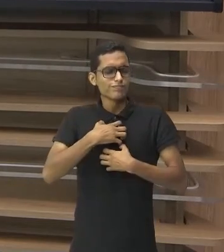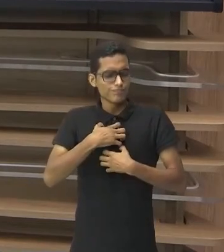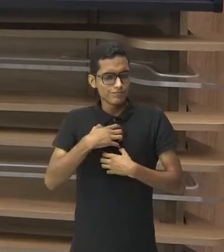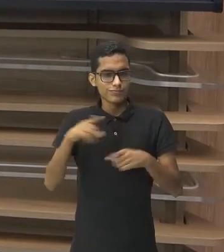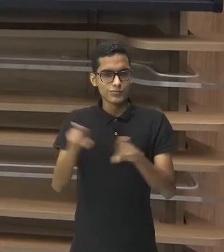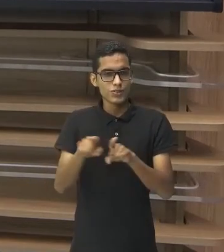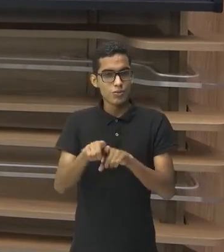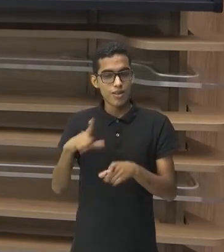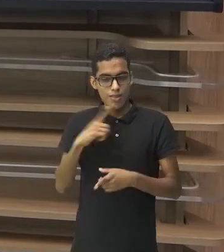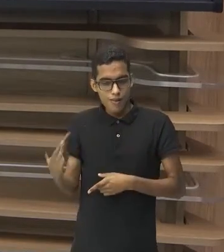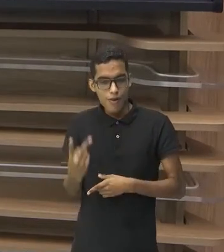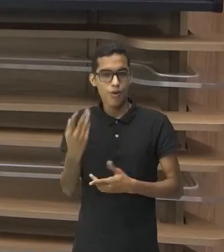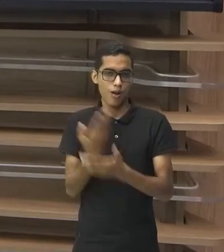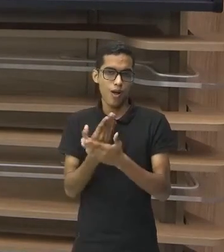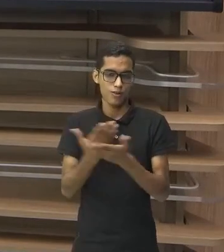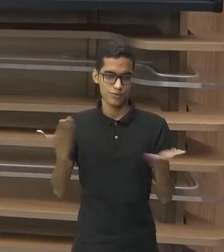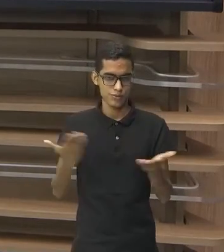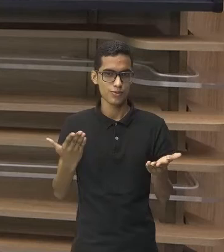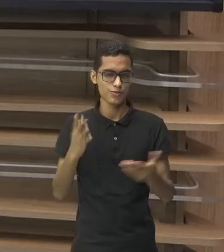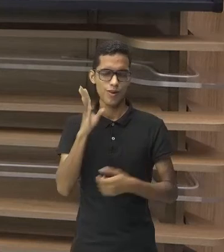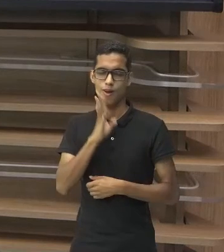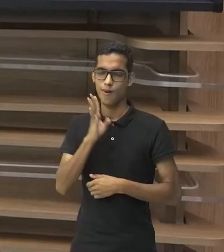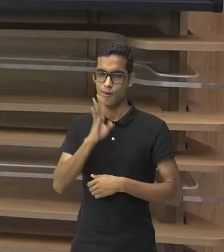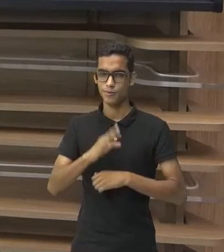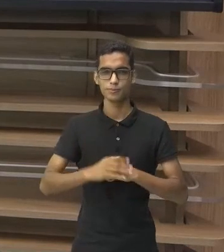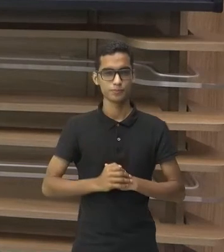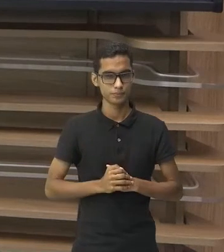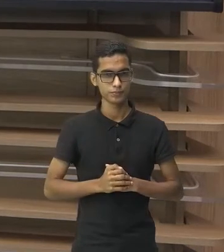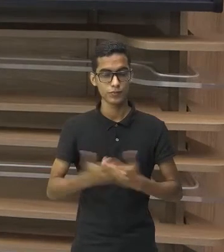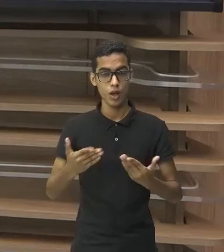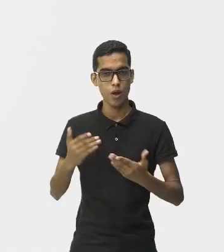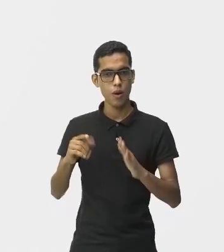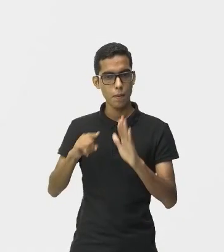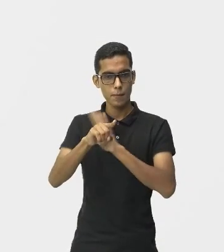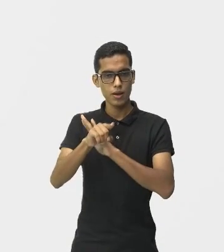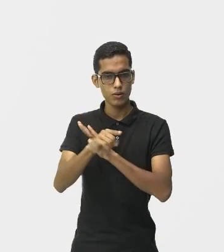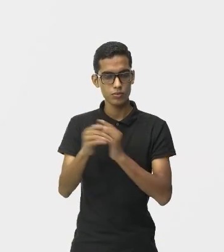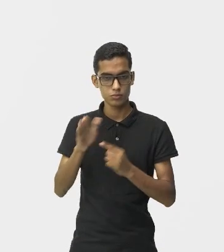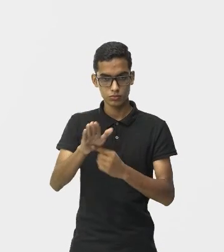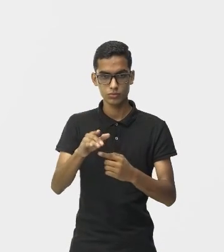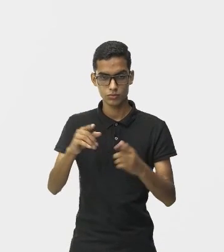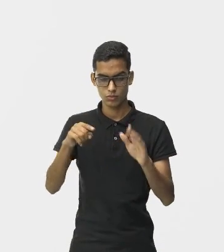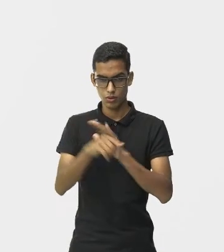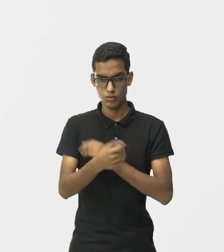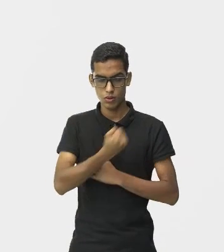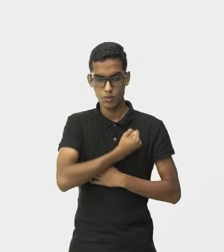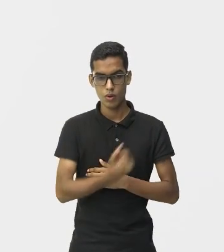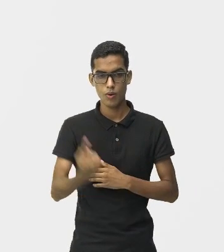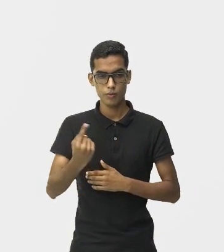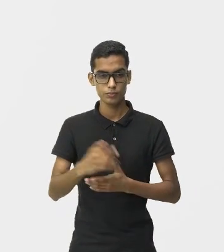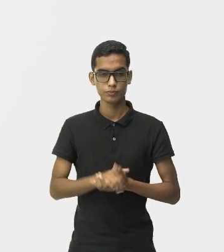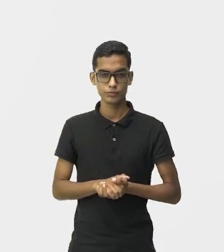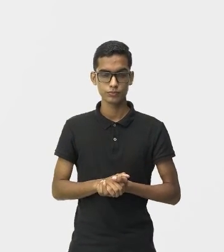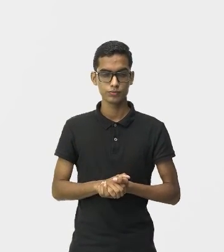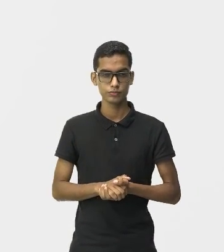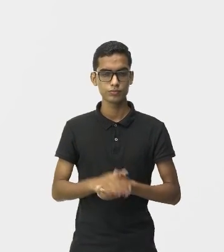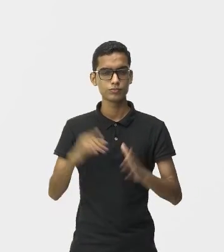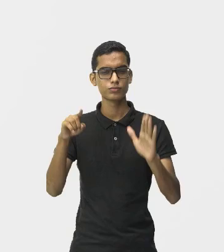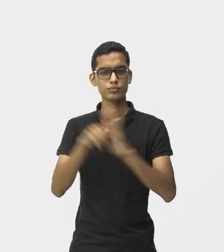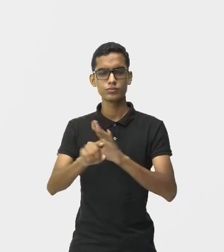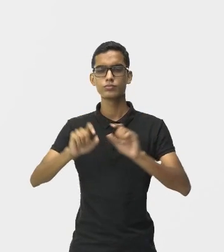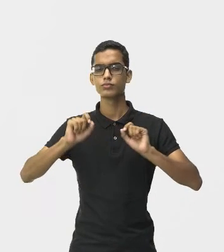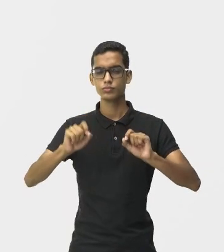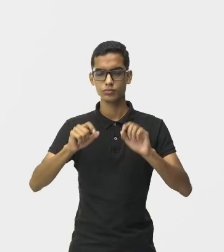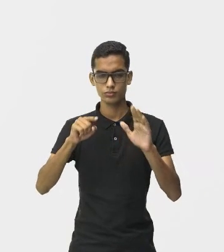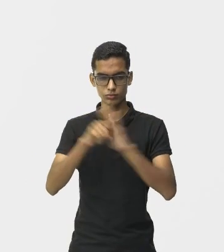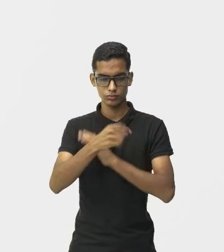forma muito bacana. Vamos agora à questão que a gente passou para vocês antes do nosso intervalo. A questão fala o seguinte, questão